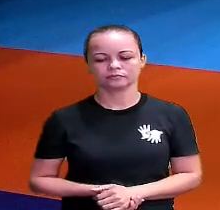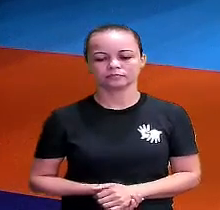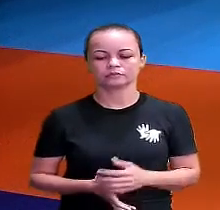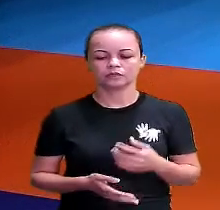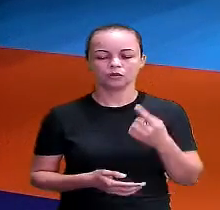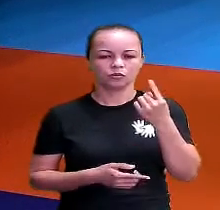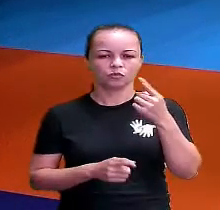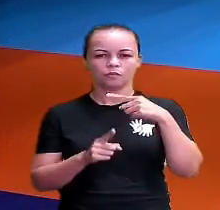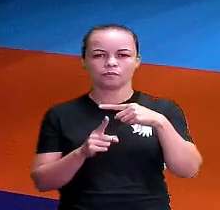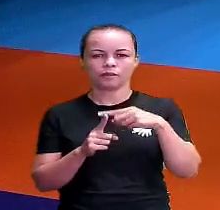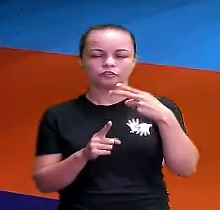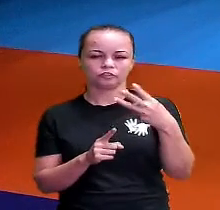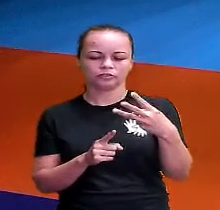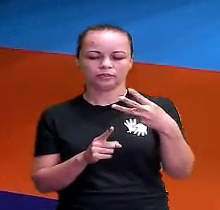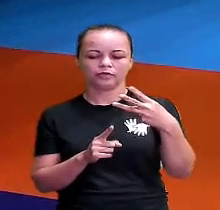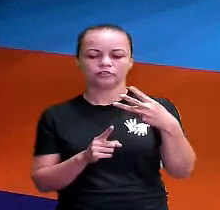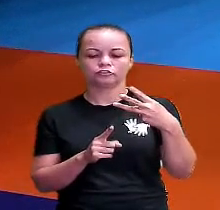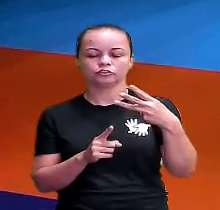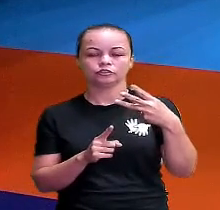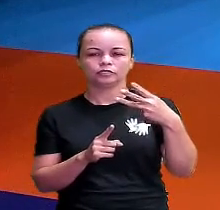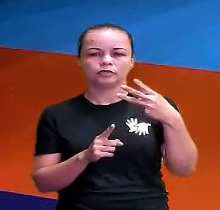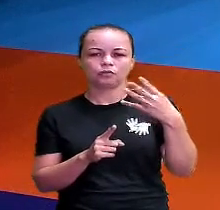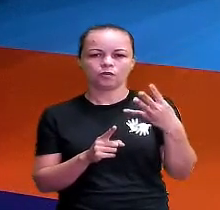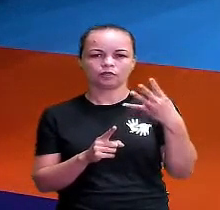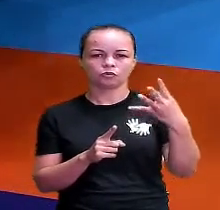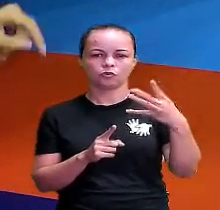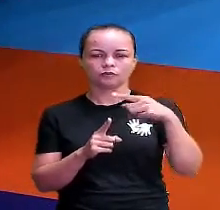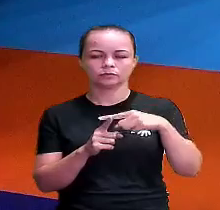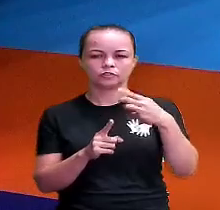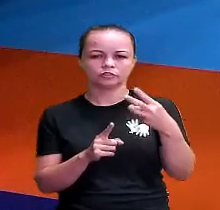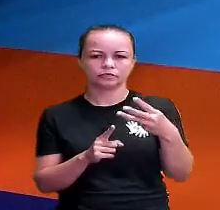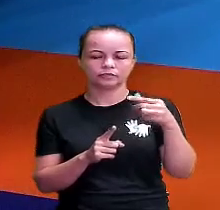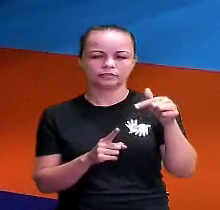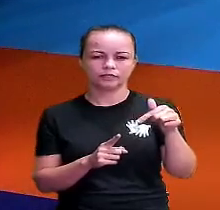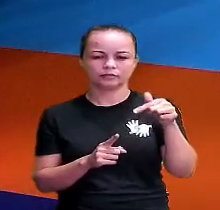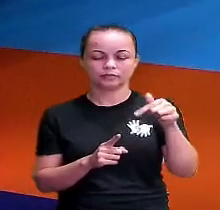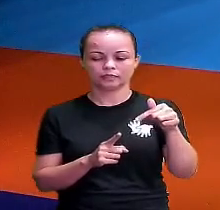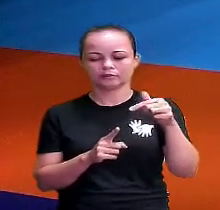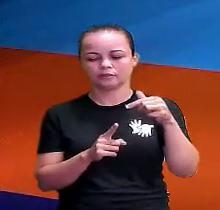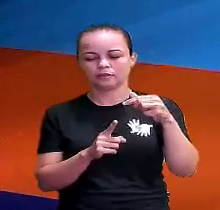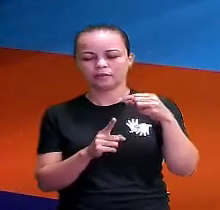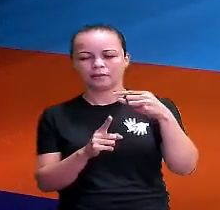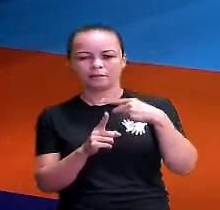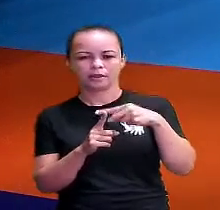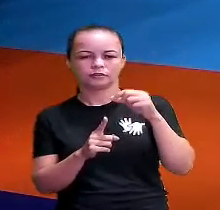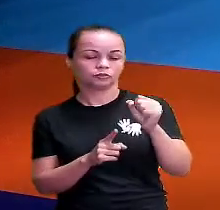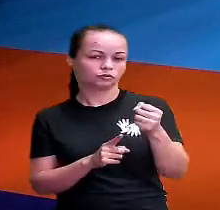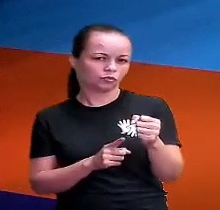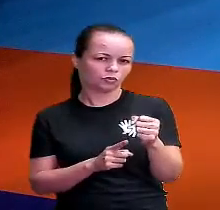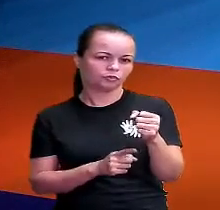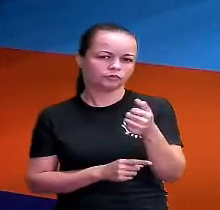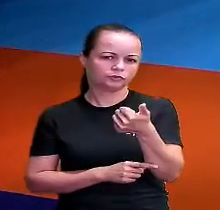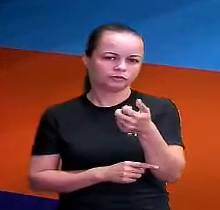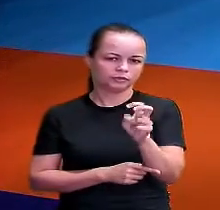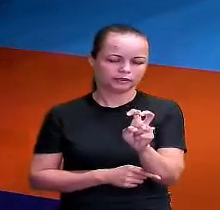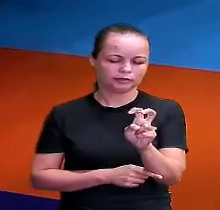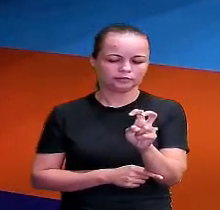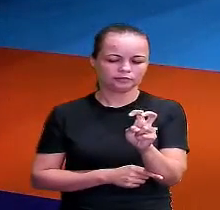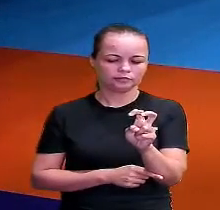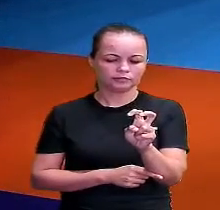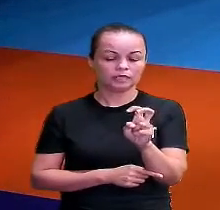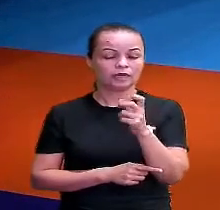1 mais 3, 4. 4 mais 3, 7. 7 mais 8 dá 15. Não